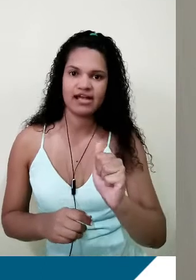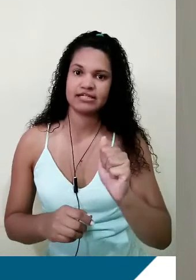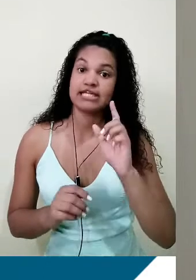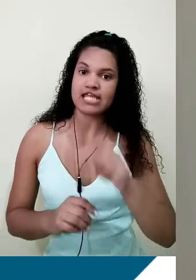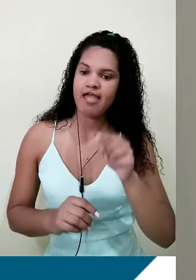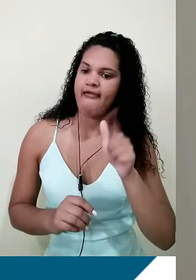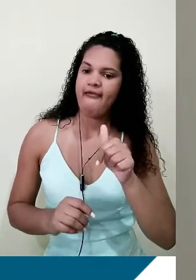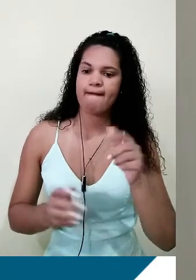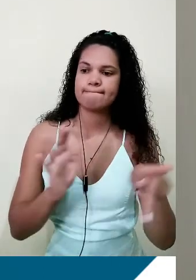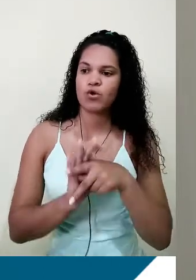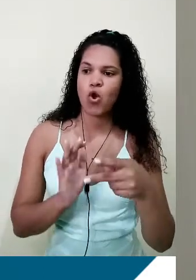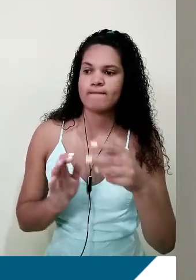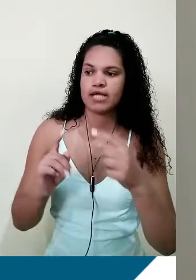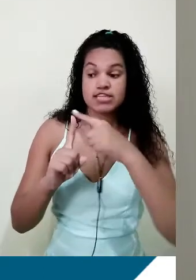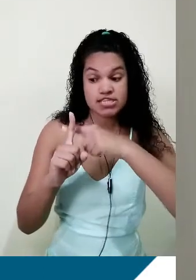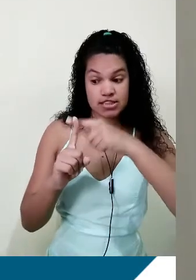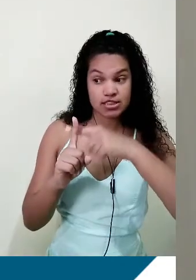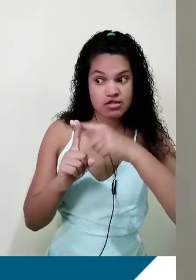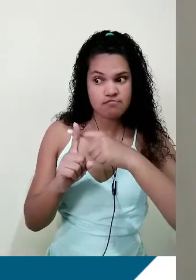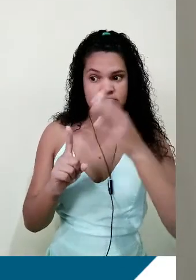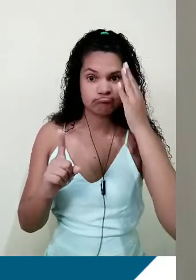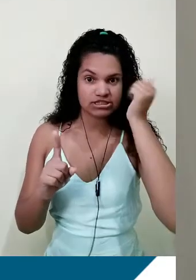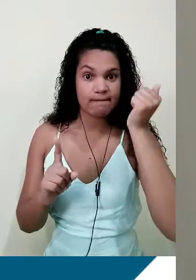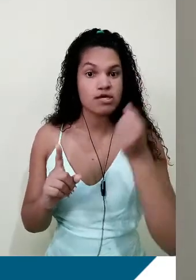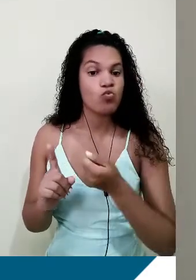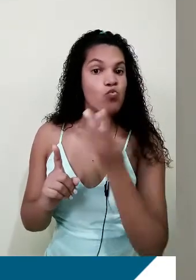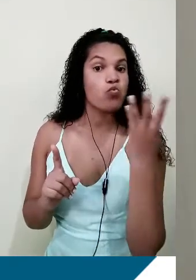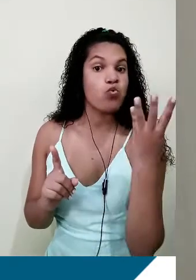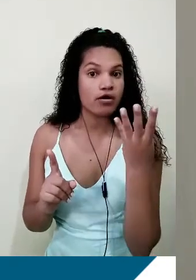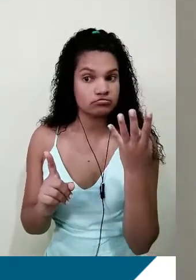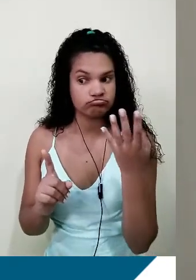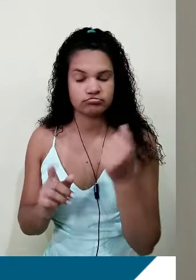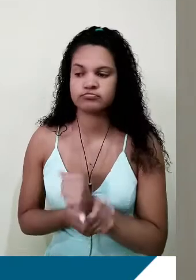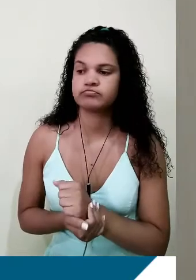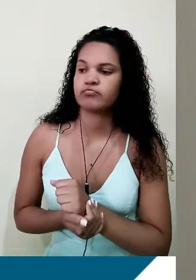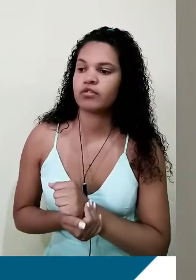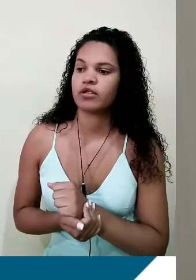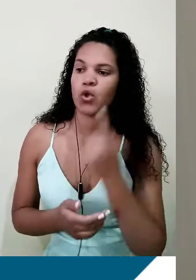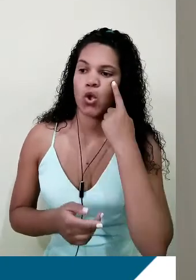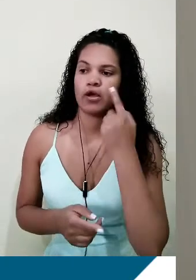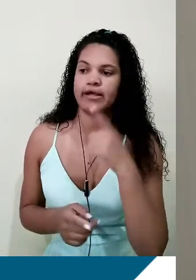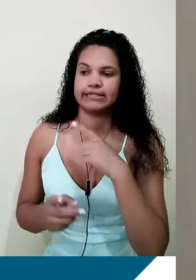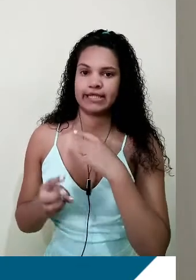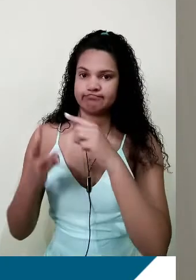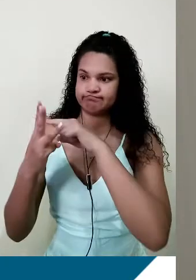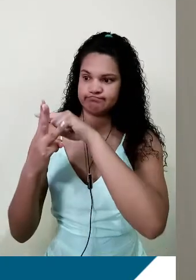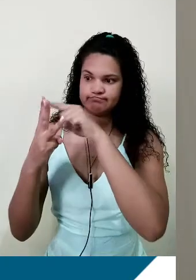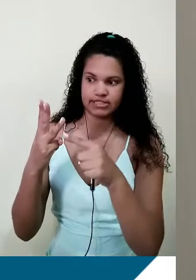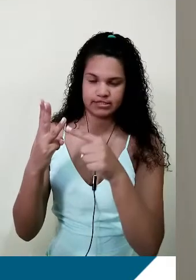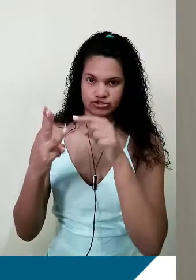que encarrega-se de medir a temperatura, nós temos as 3 escalas